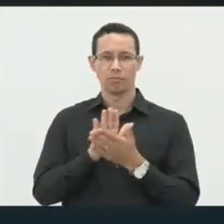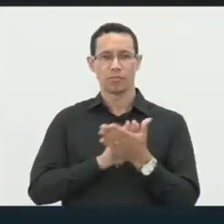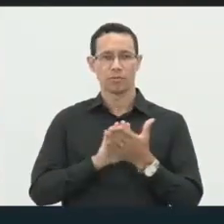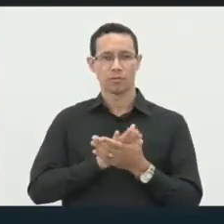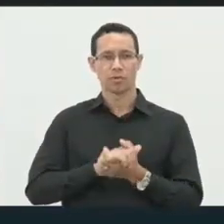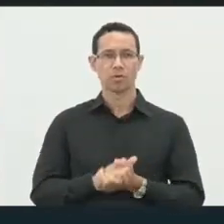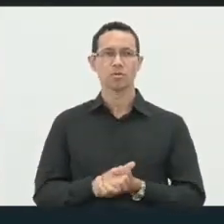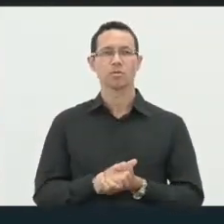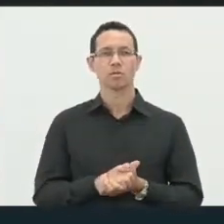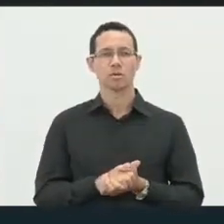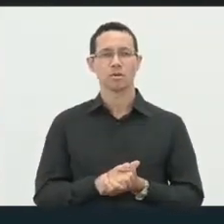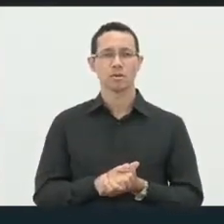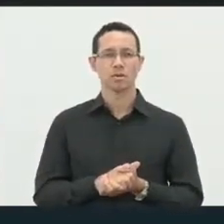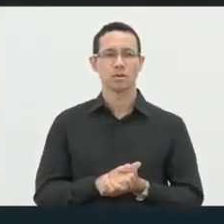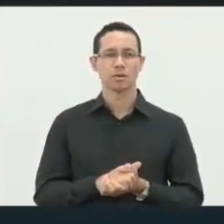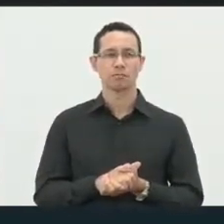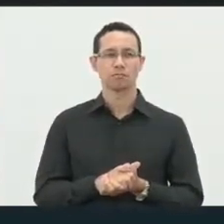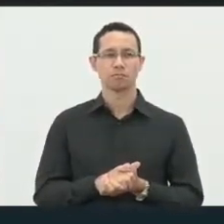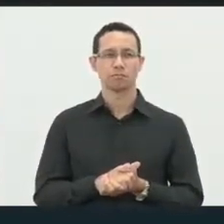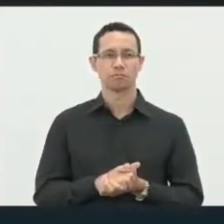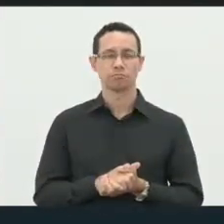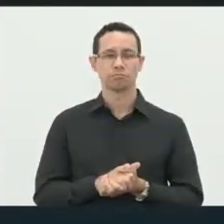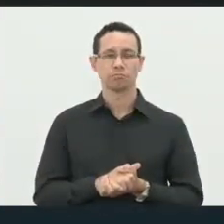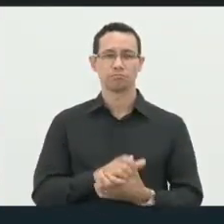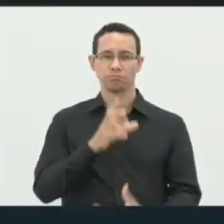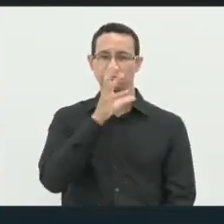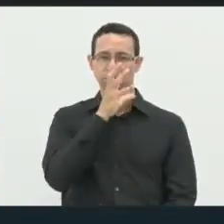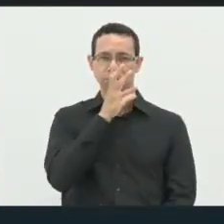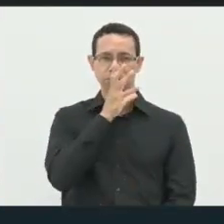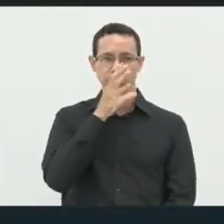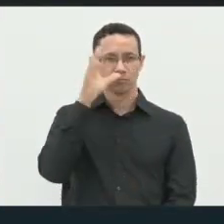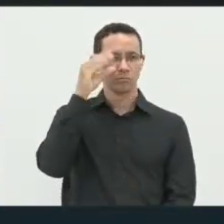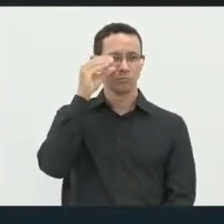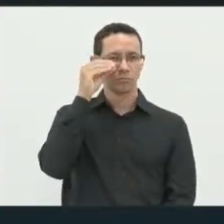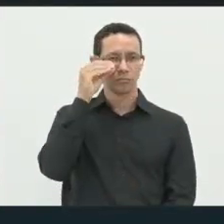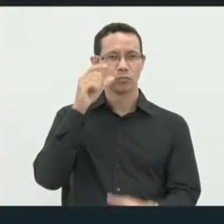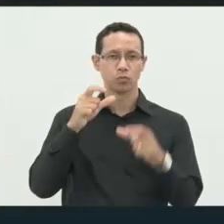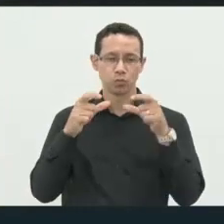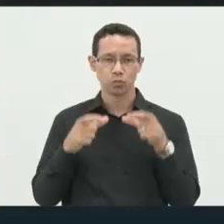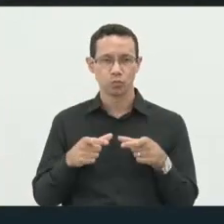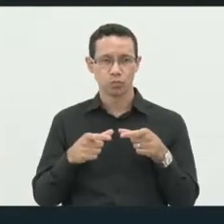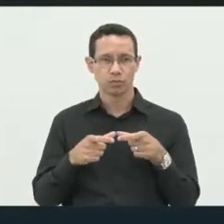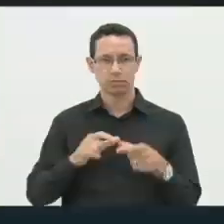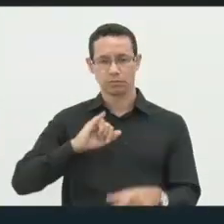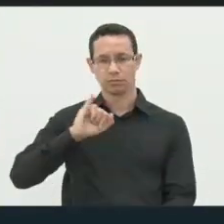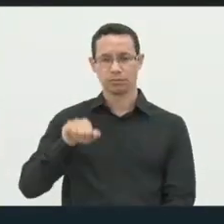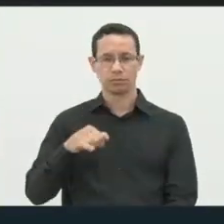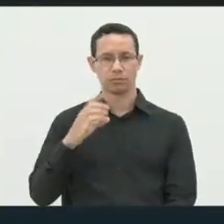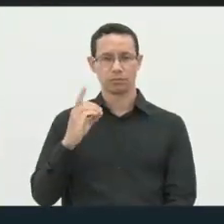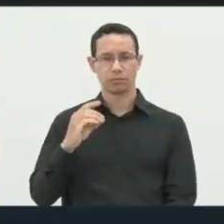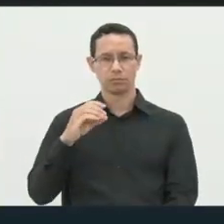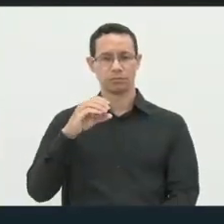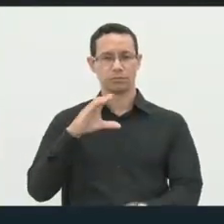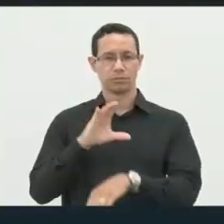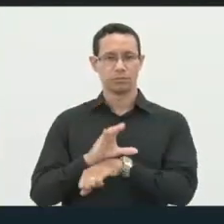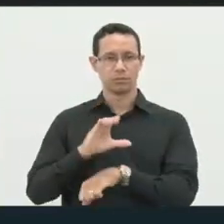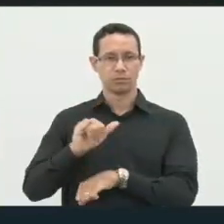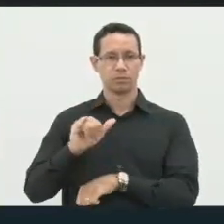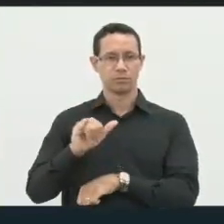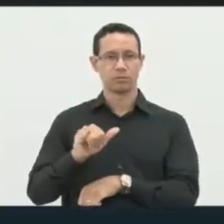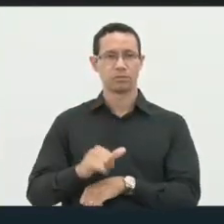mais curioso do que essa unidade de saúde que fica ali no Jardim Cumbica em frente